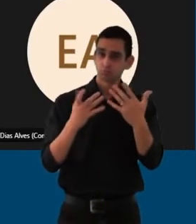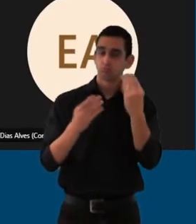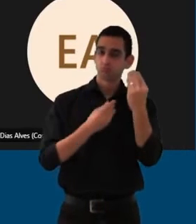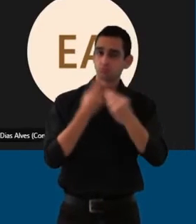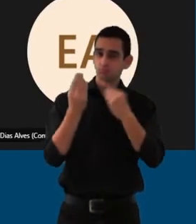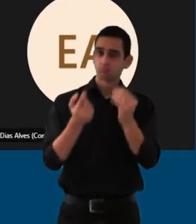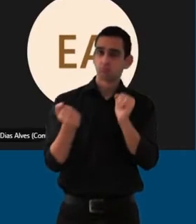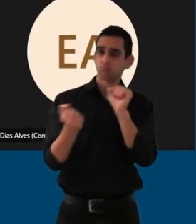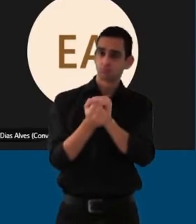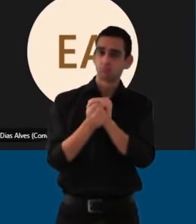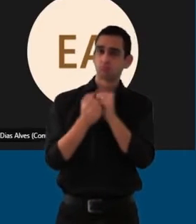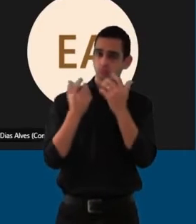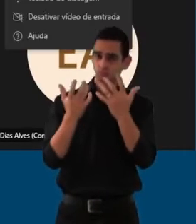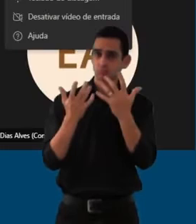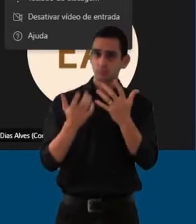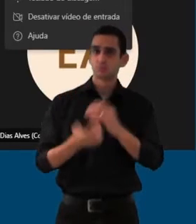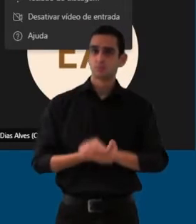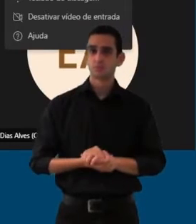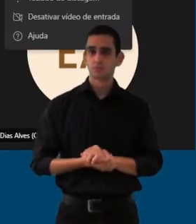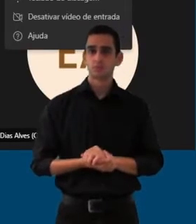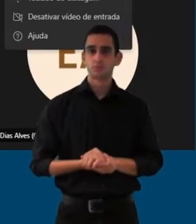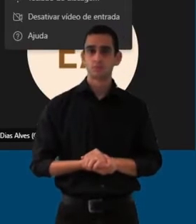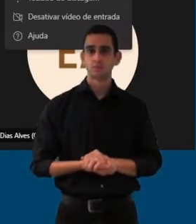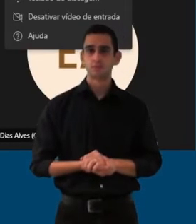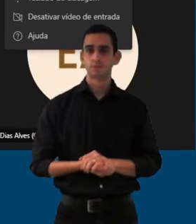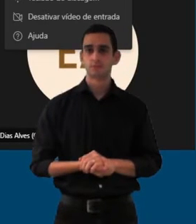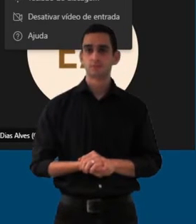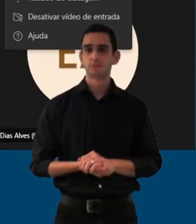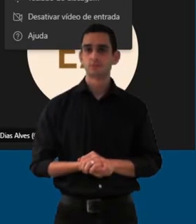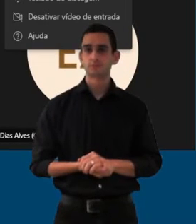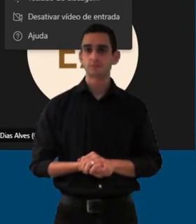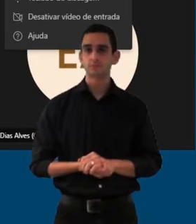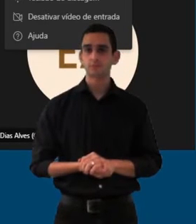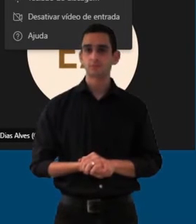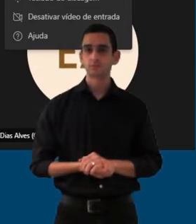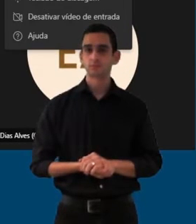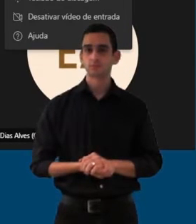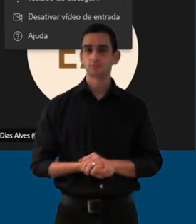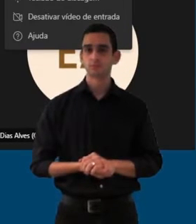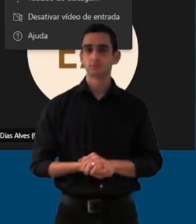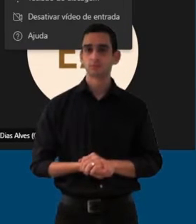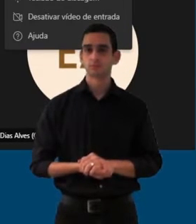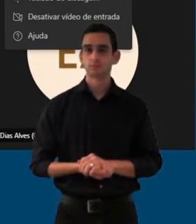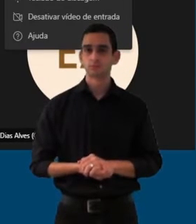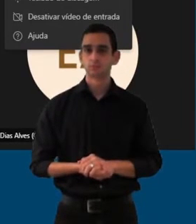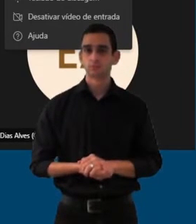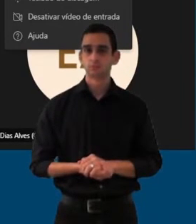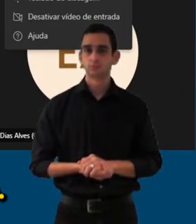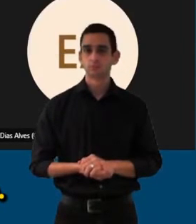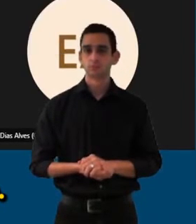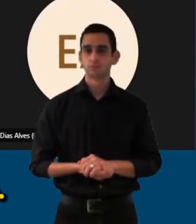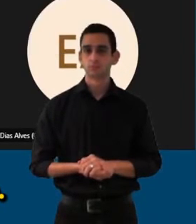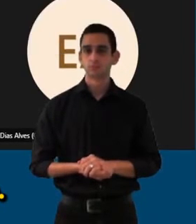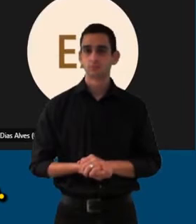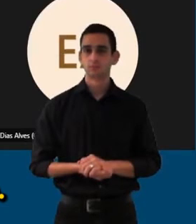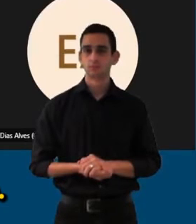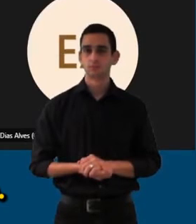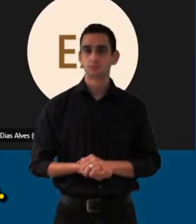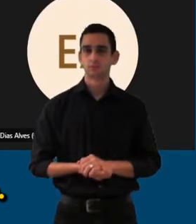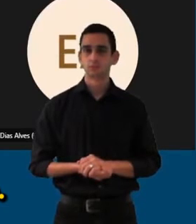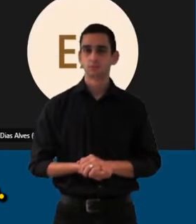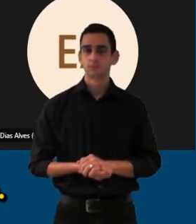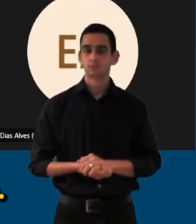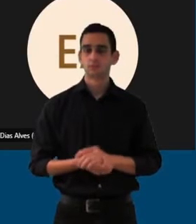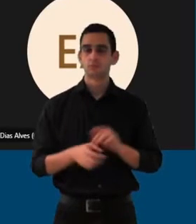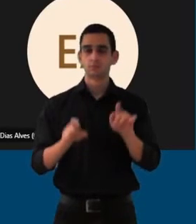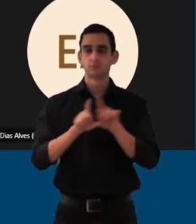só... Muito... Obrigada. Agora está com o Votorantim agora. Nós temos essas informações vão vir